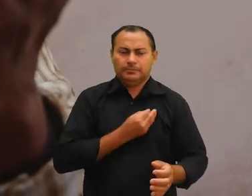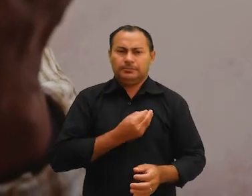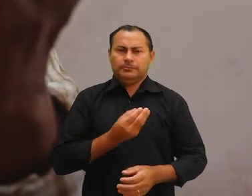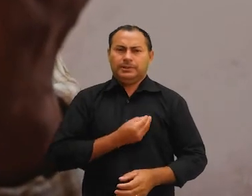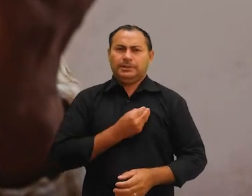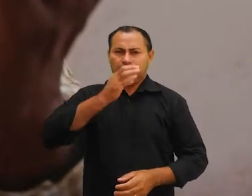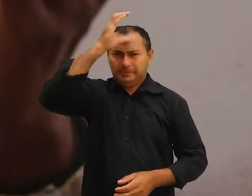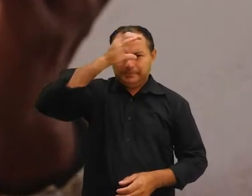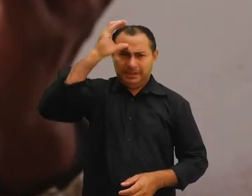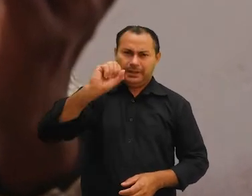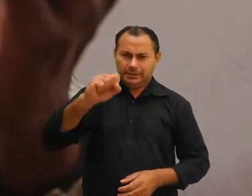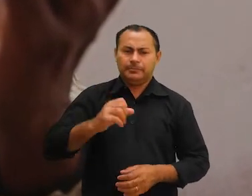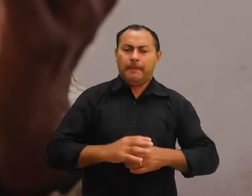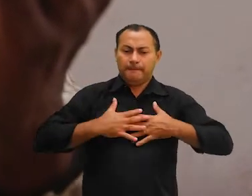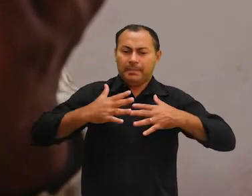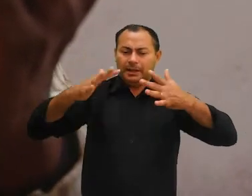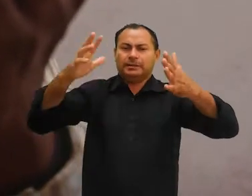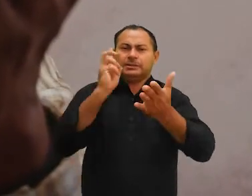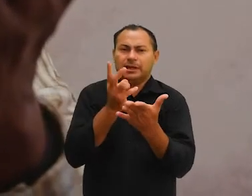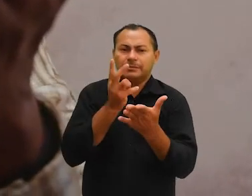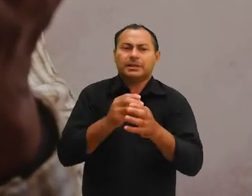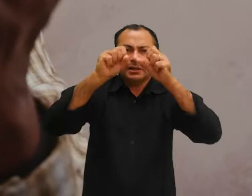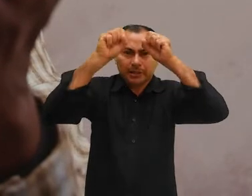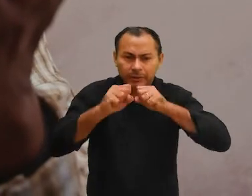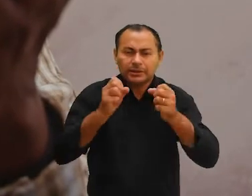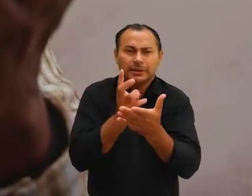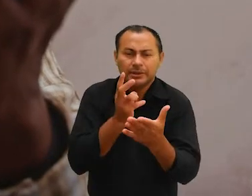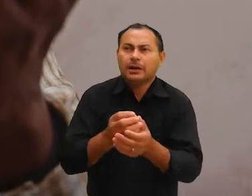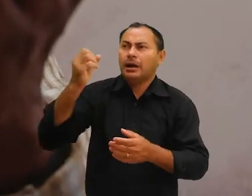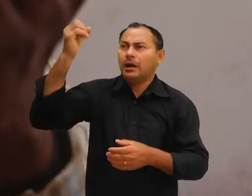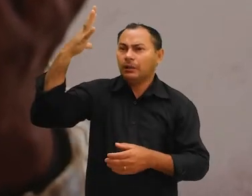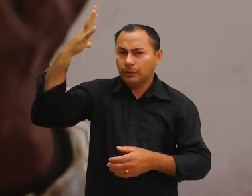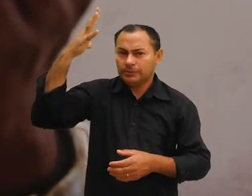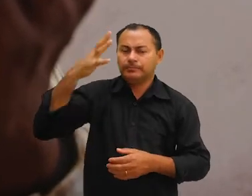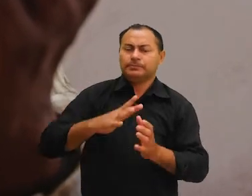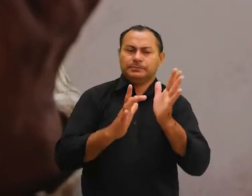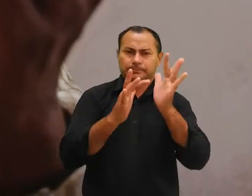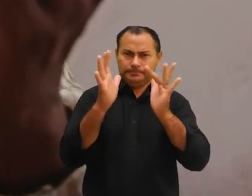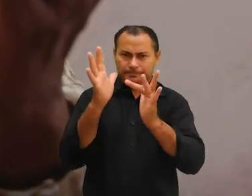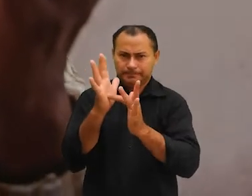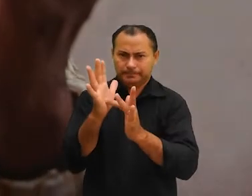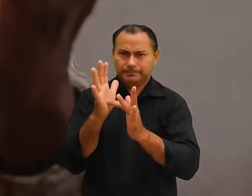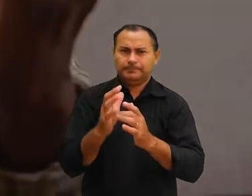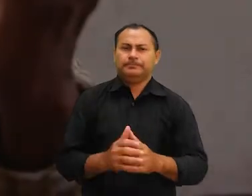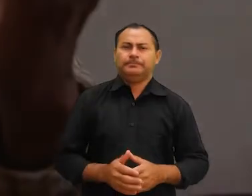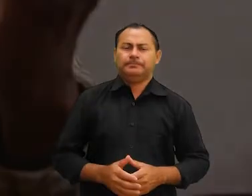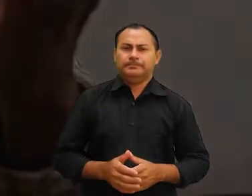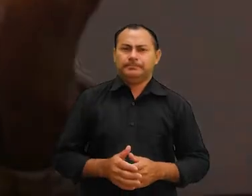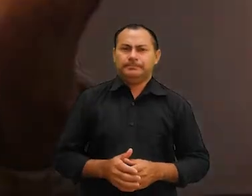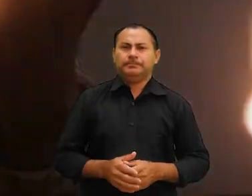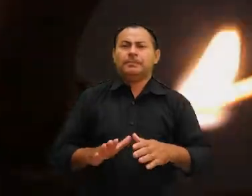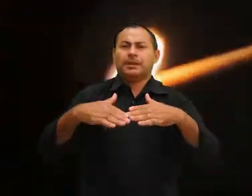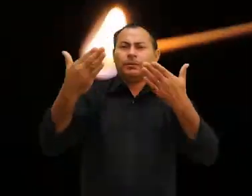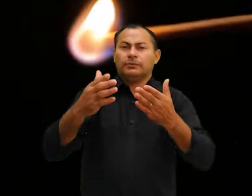assim que se vive a vida cristã brilhando constantemente obrigando a luz de Jesus Cristo